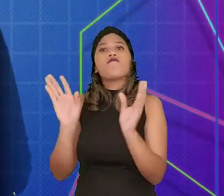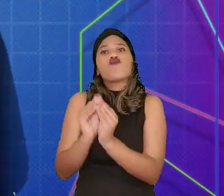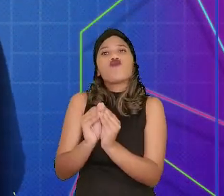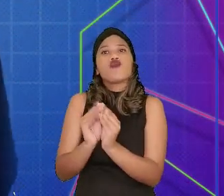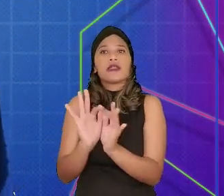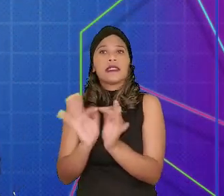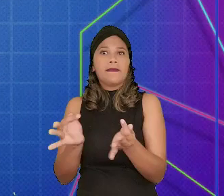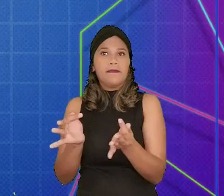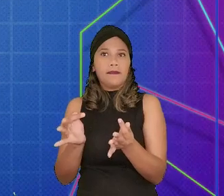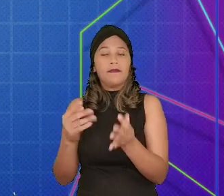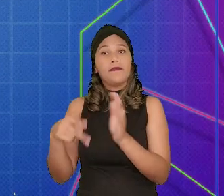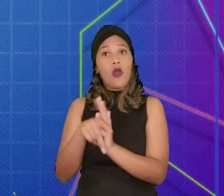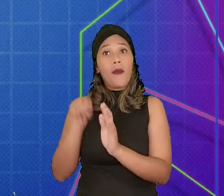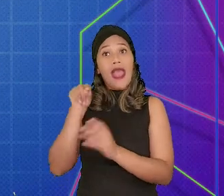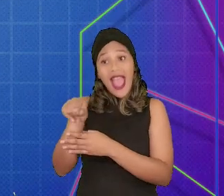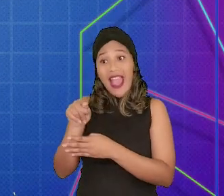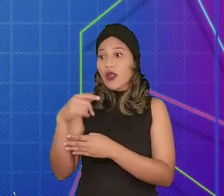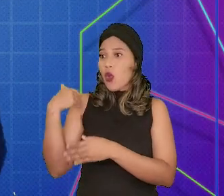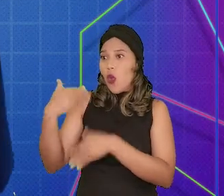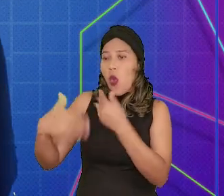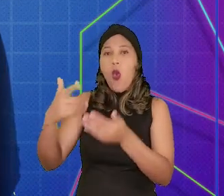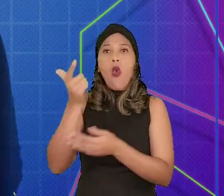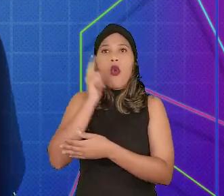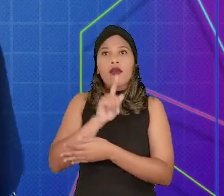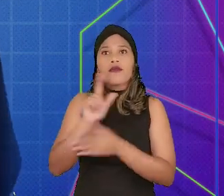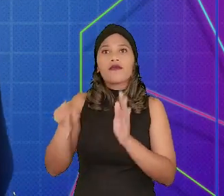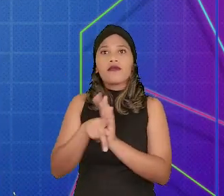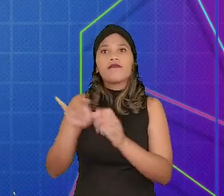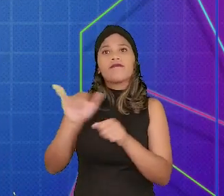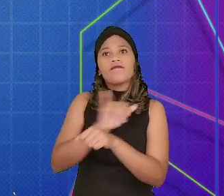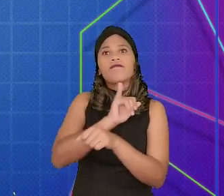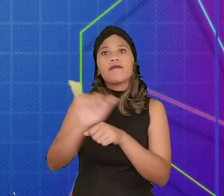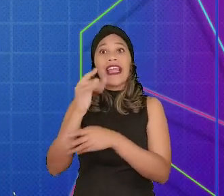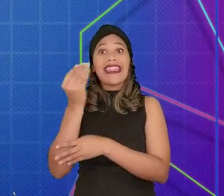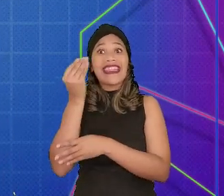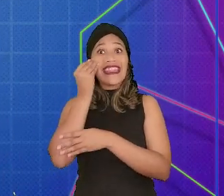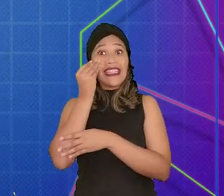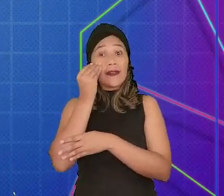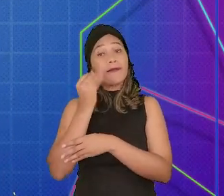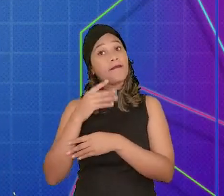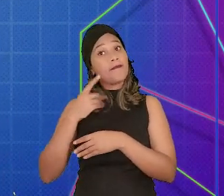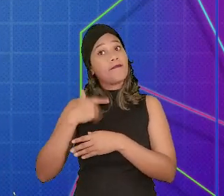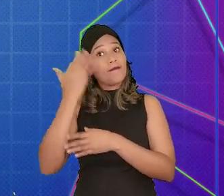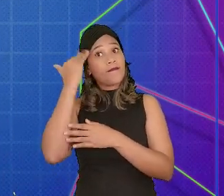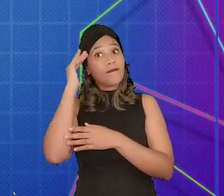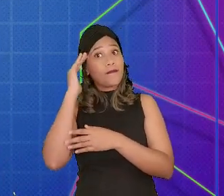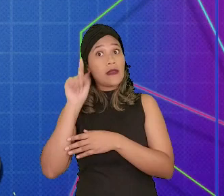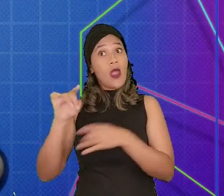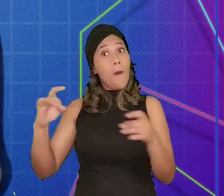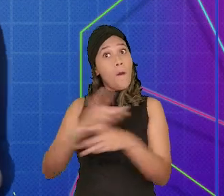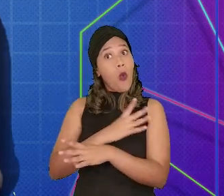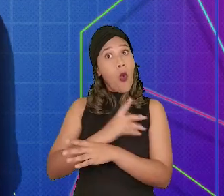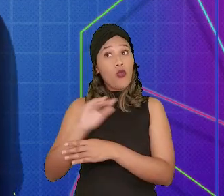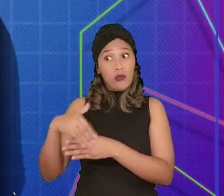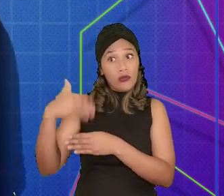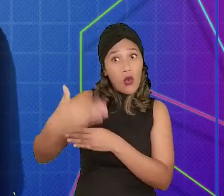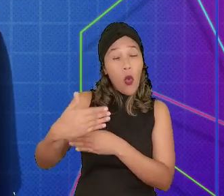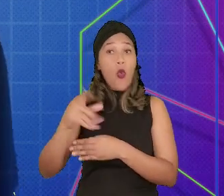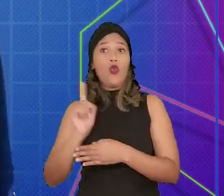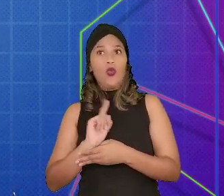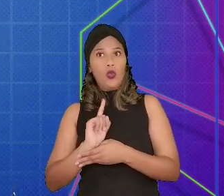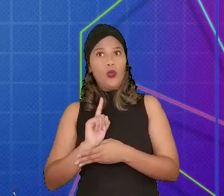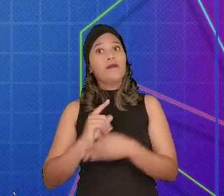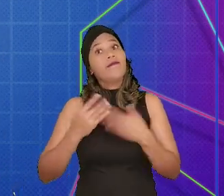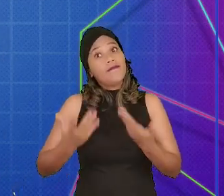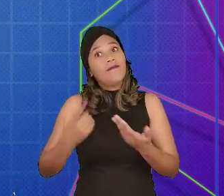mais simplificada dele. É através dele que você irá testar as funcionalidades do game, com o intuito de saber se ele está pronto para a próxima